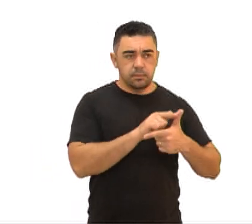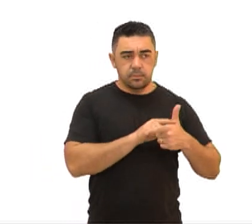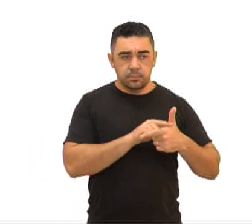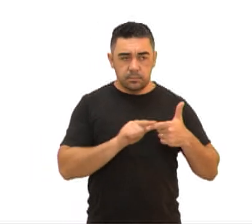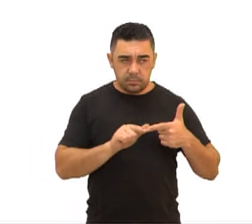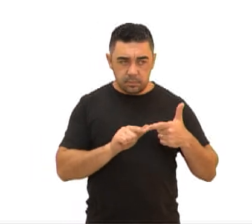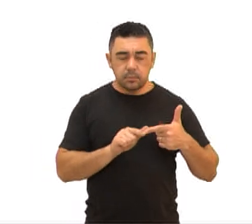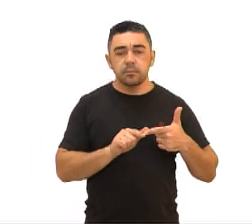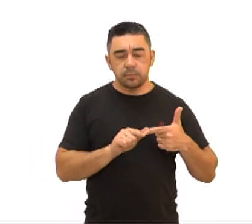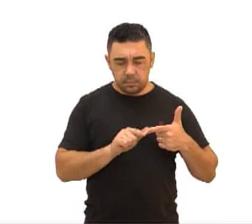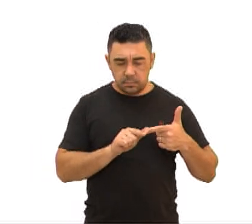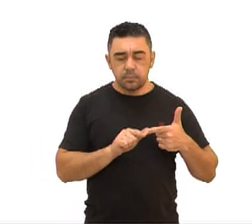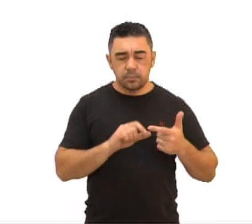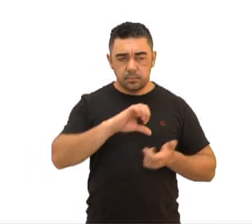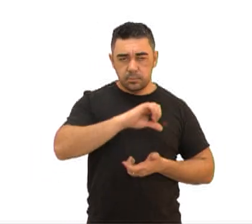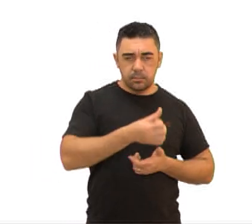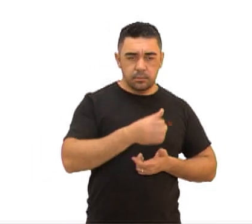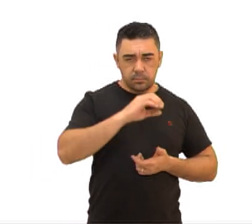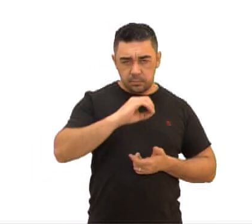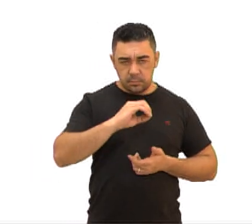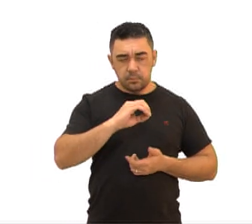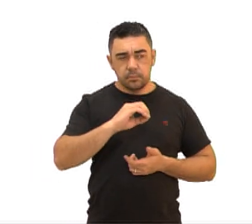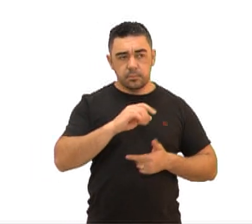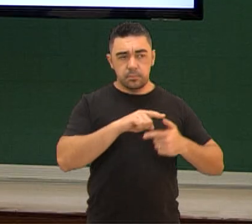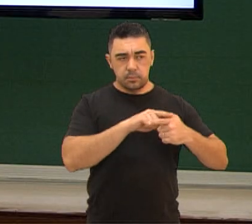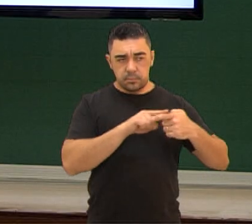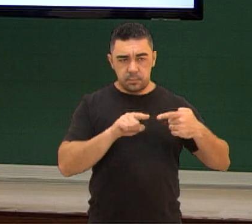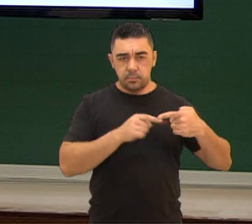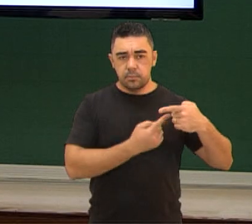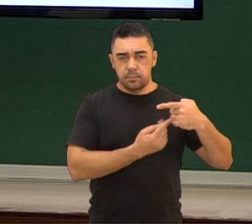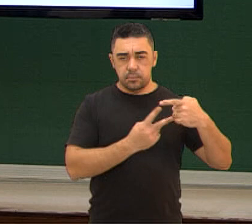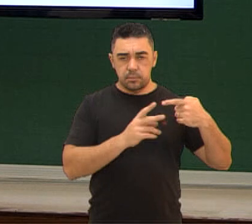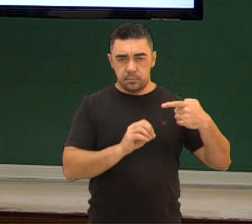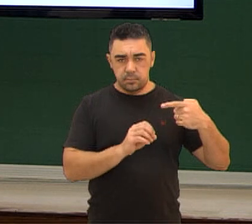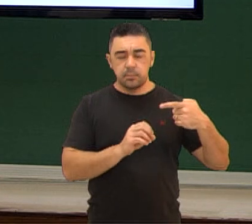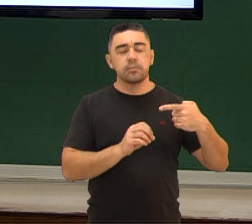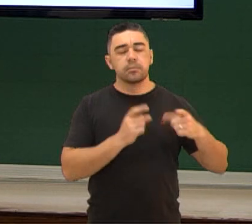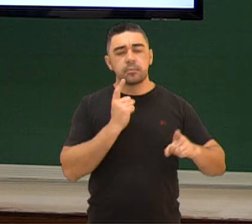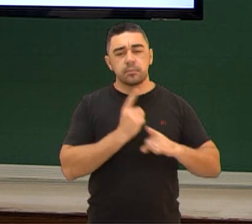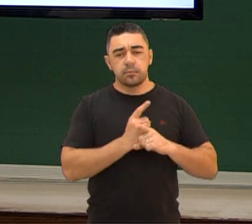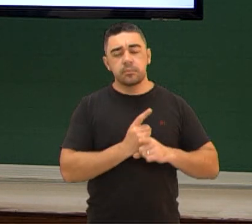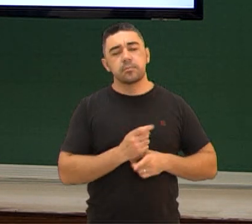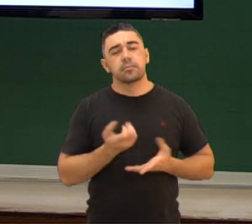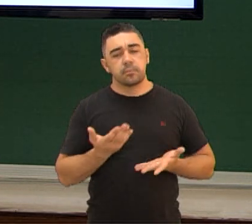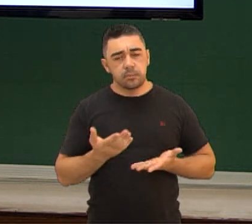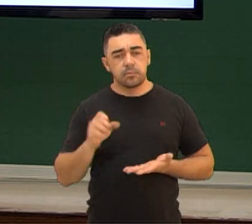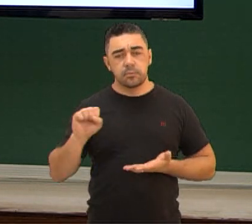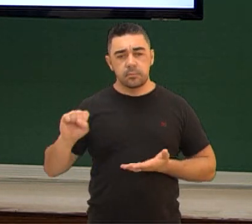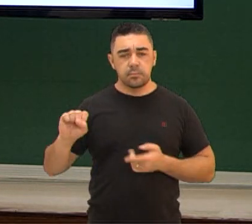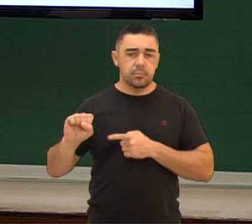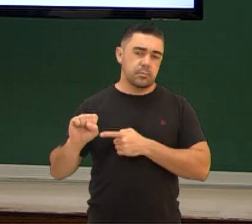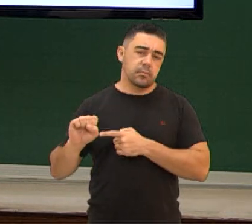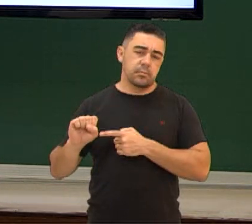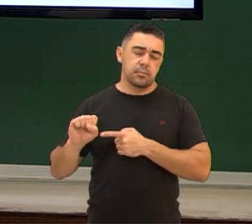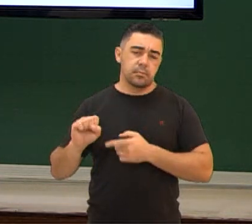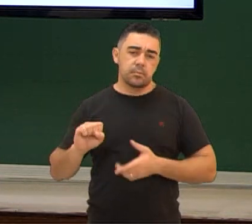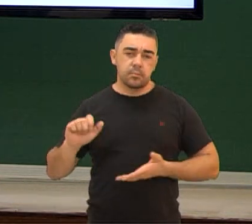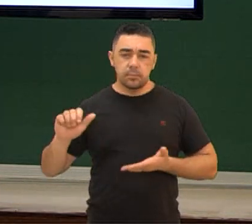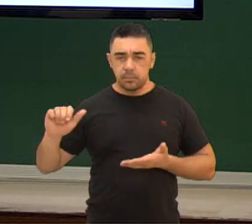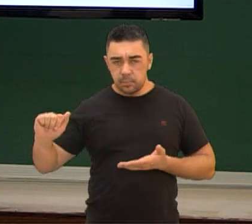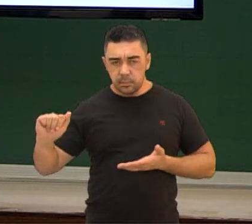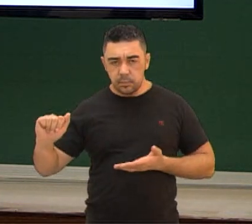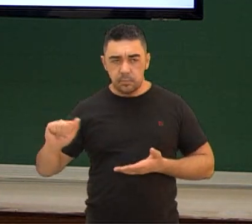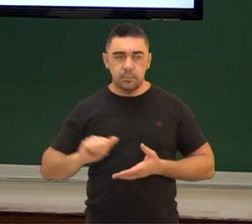outro membro dividindo 960 watts. O que eu vou ter? 960 por 120, 8